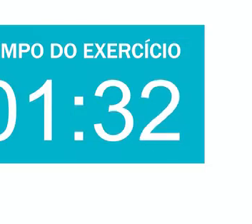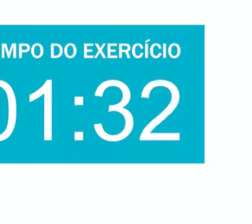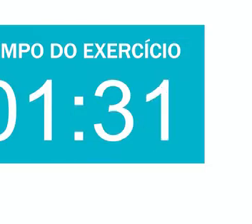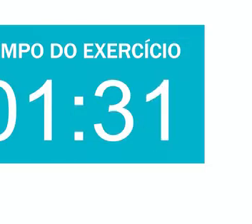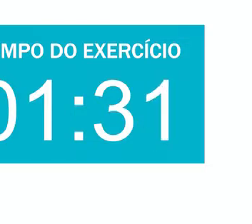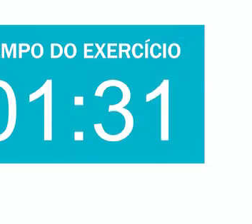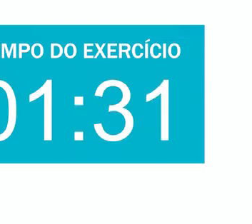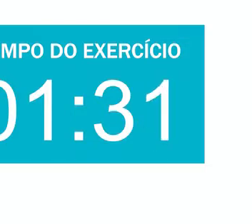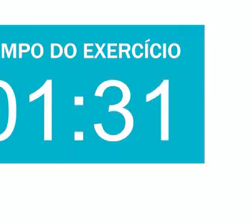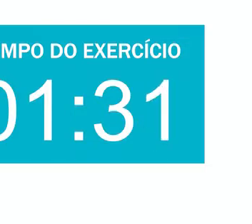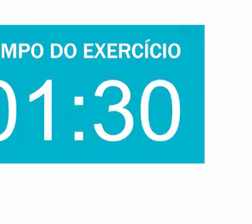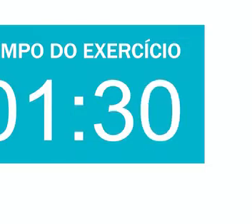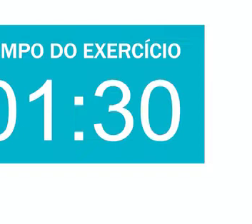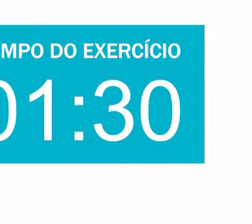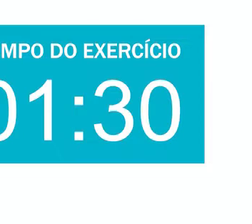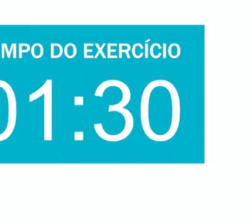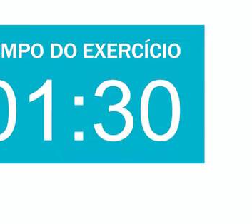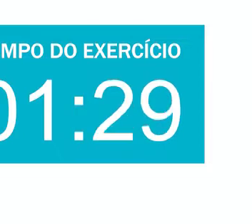E aí